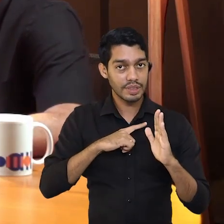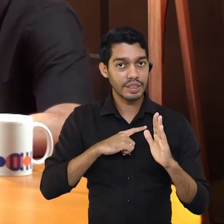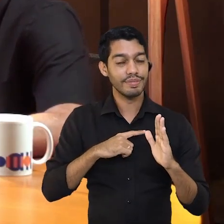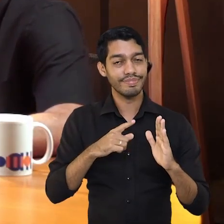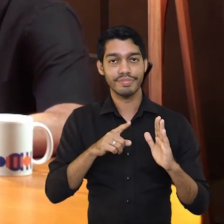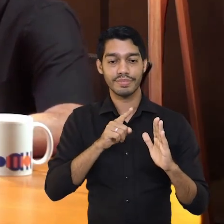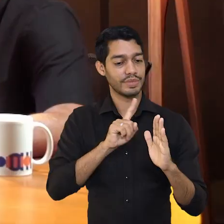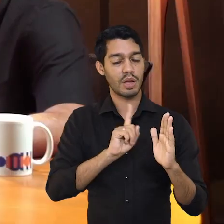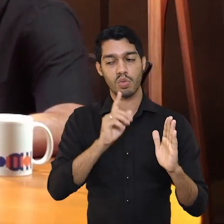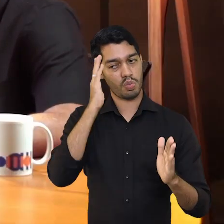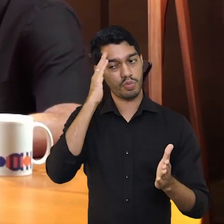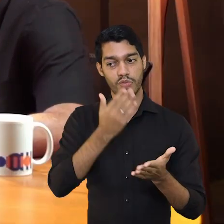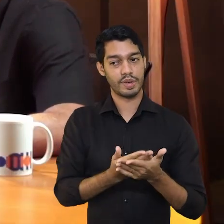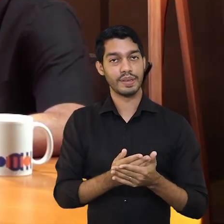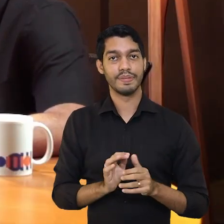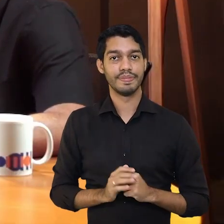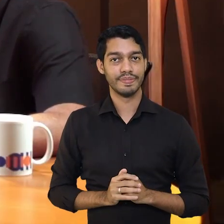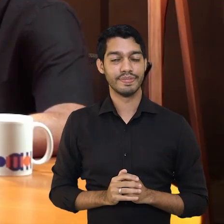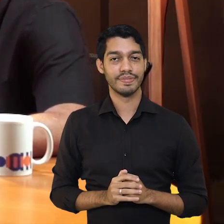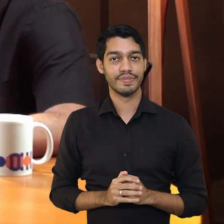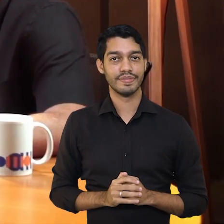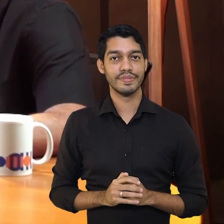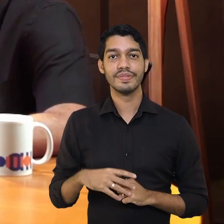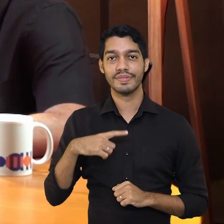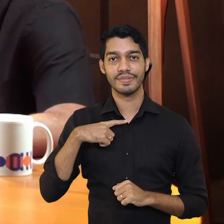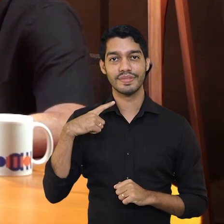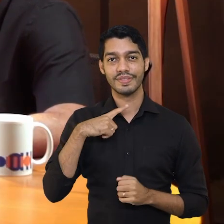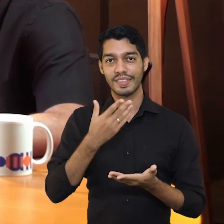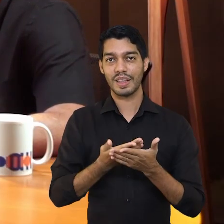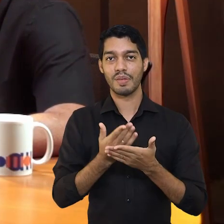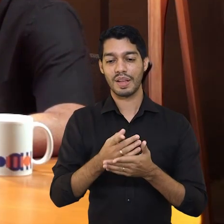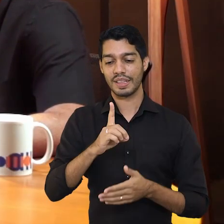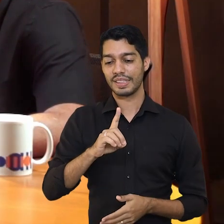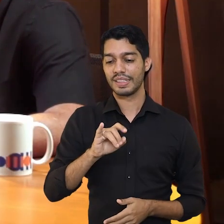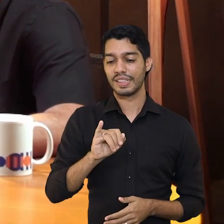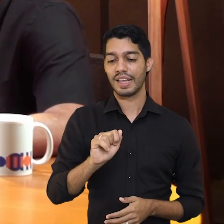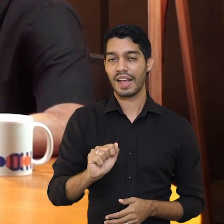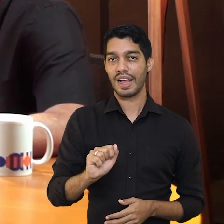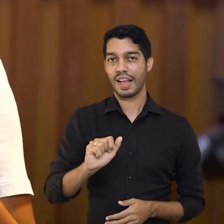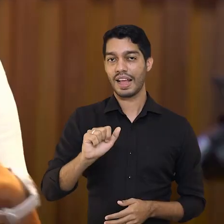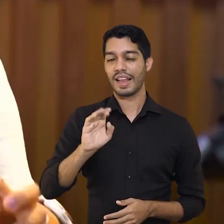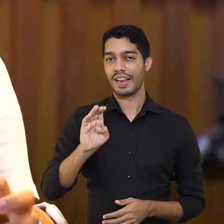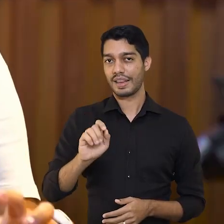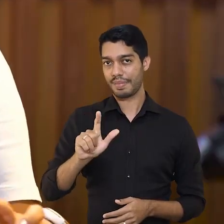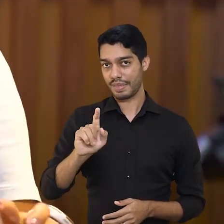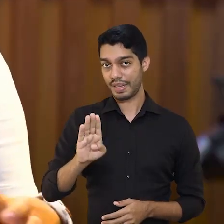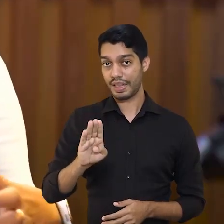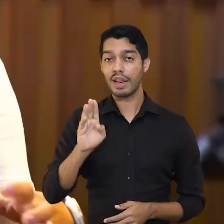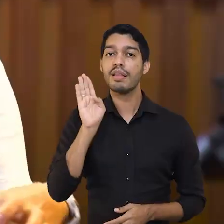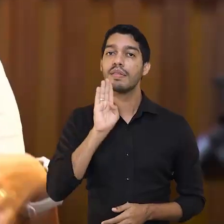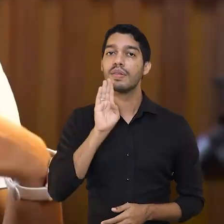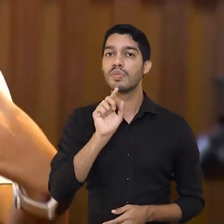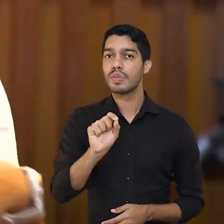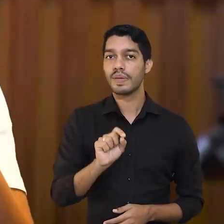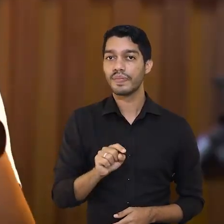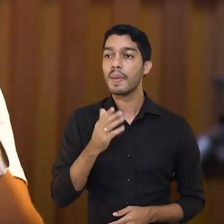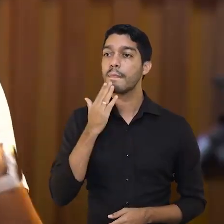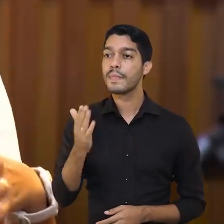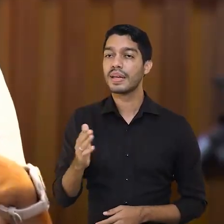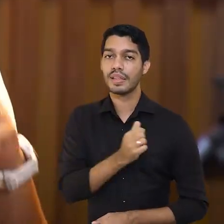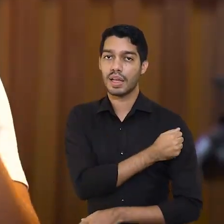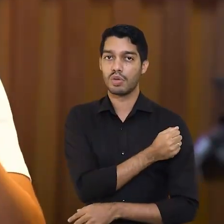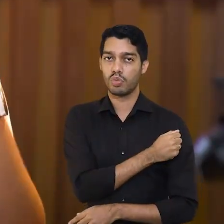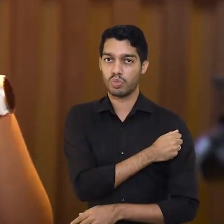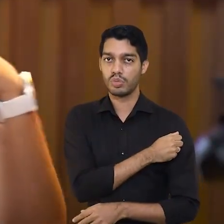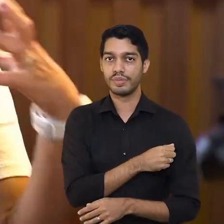não necessariamente são confiáveis. Tem uma aula do Dialab que é muito legal que a gente faz, que é a seguinte: a gente pede para os alunos colocarem várias